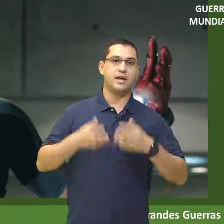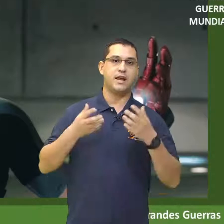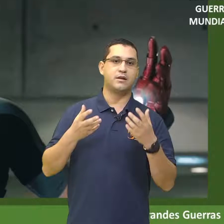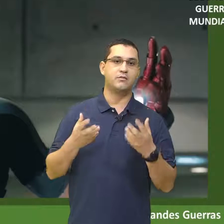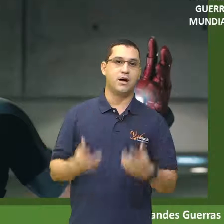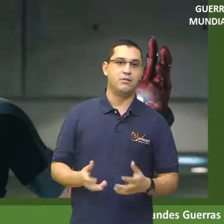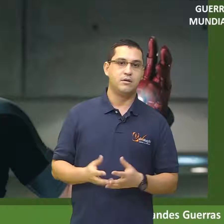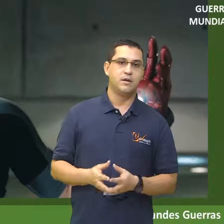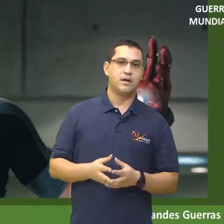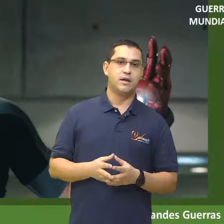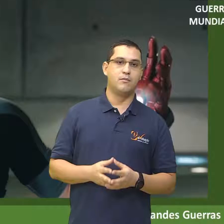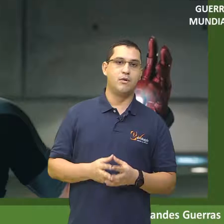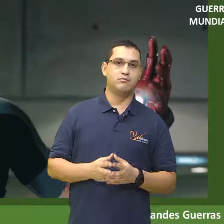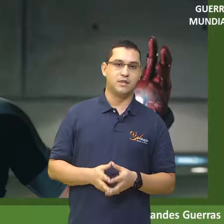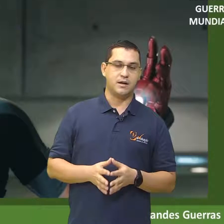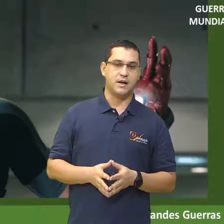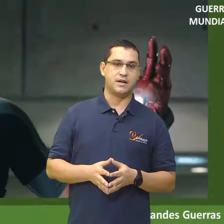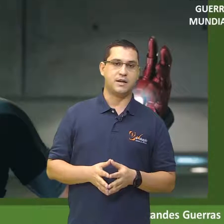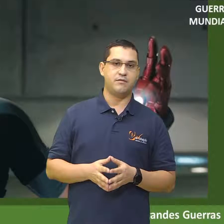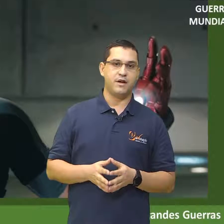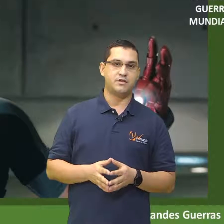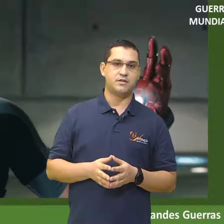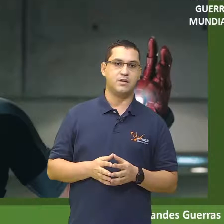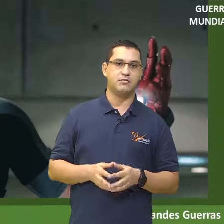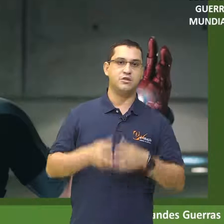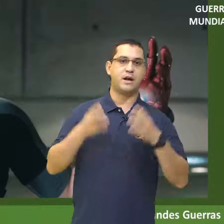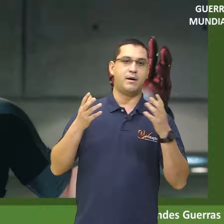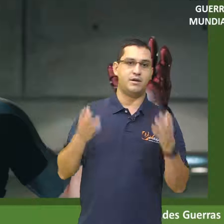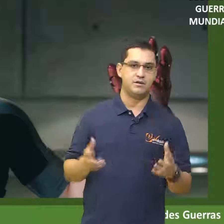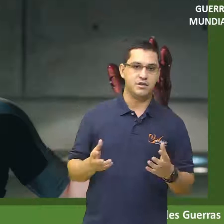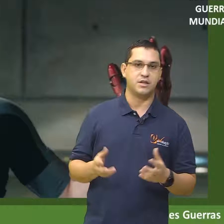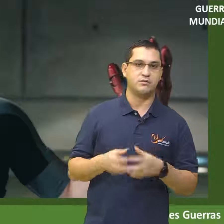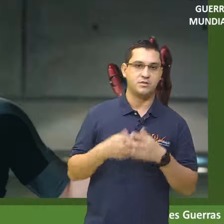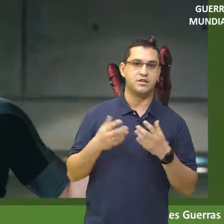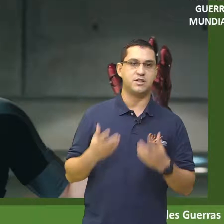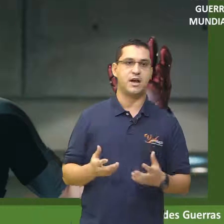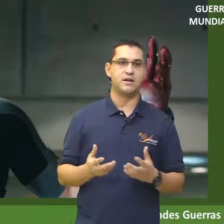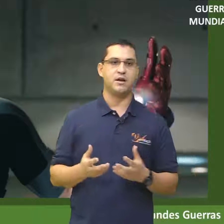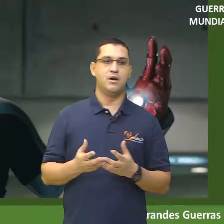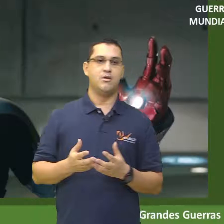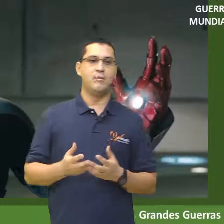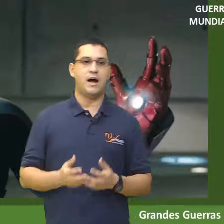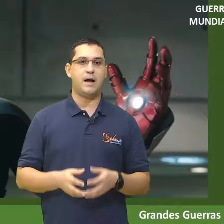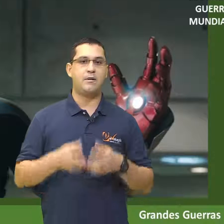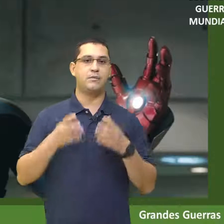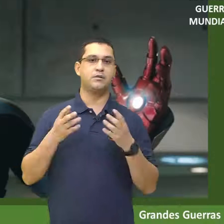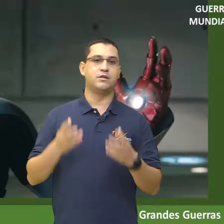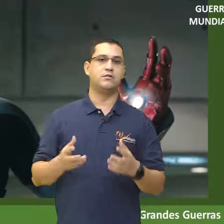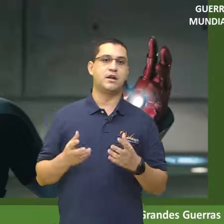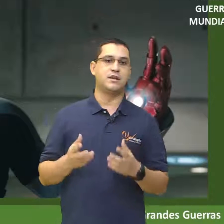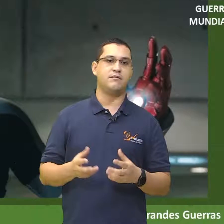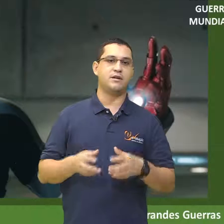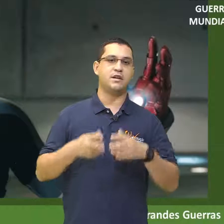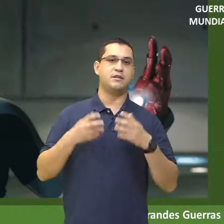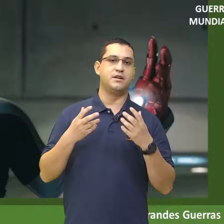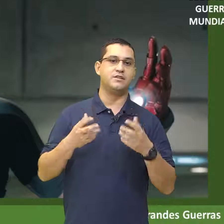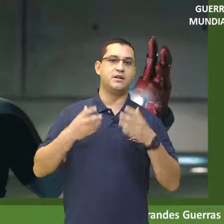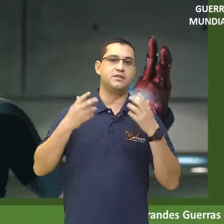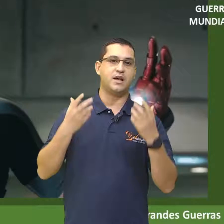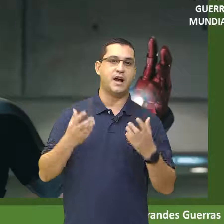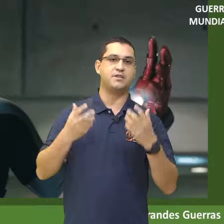um intelectual que monta, através da indústria armamentista, a indústria Stark, uma arma protetora através